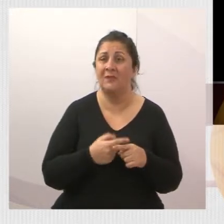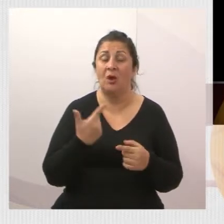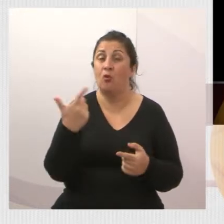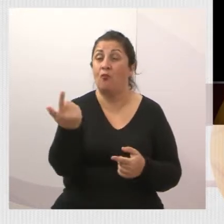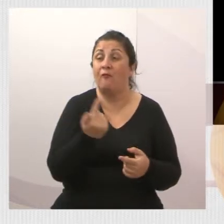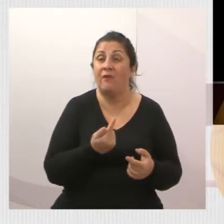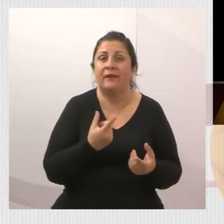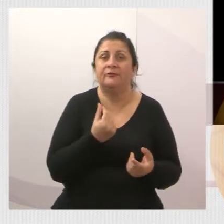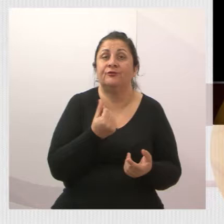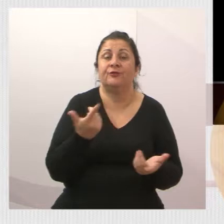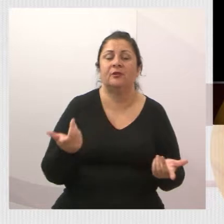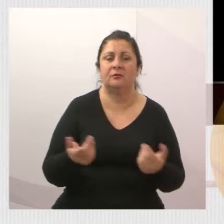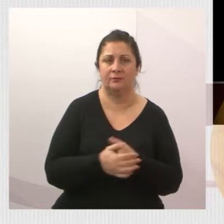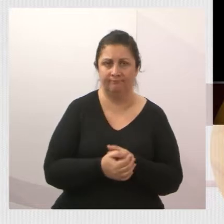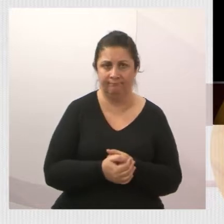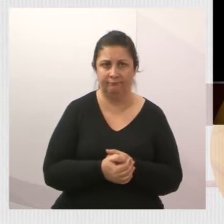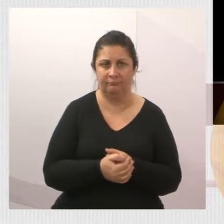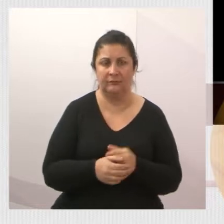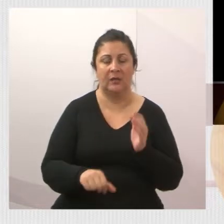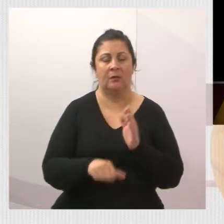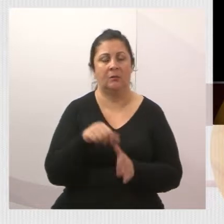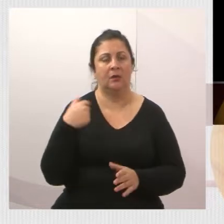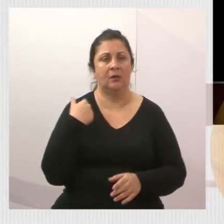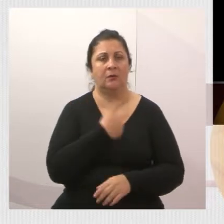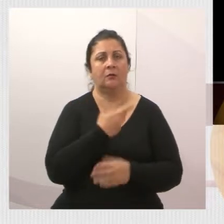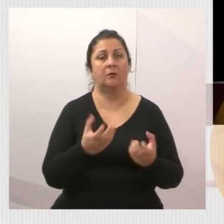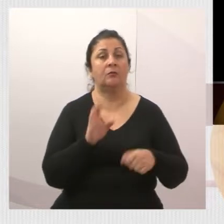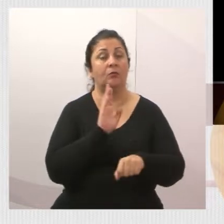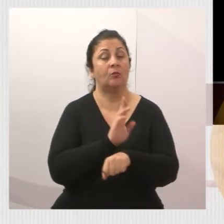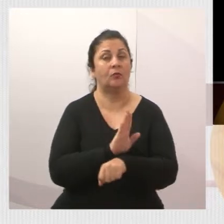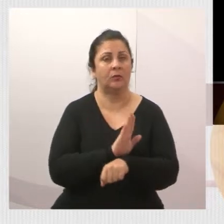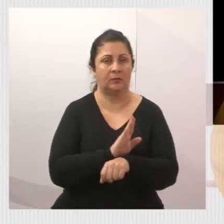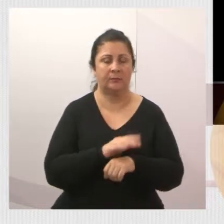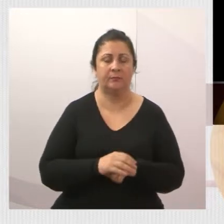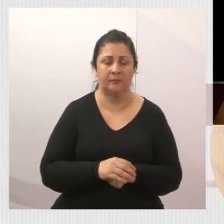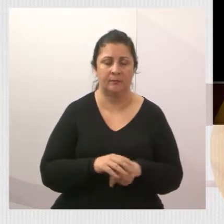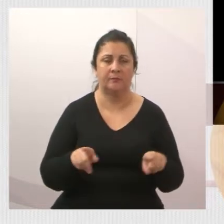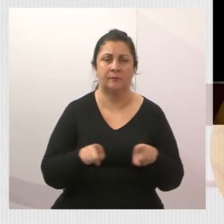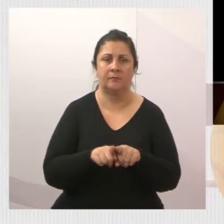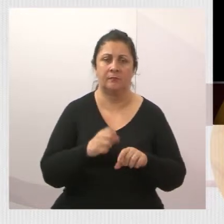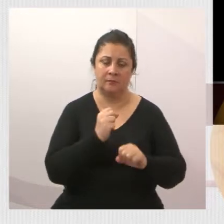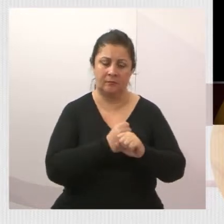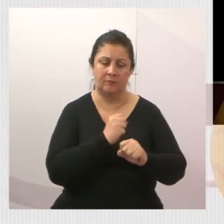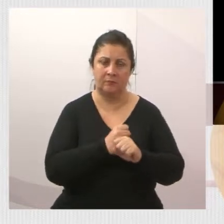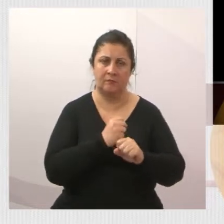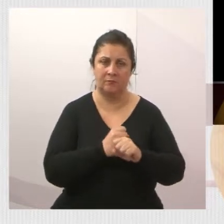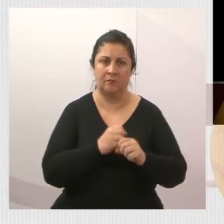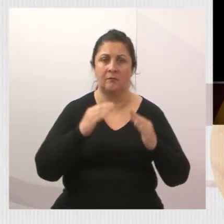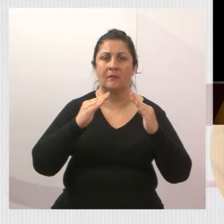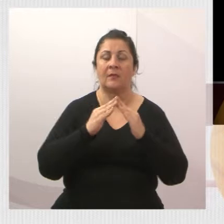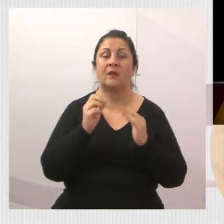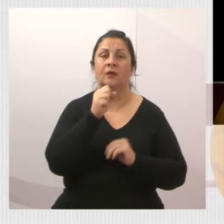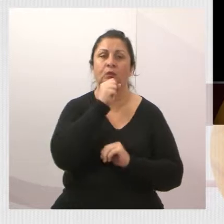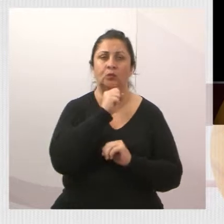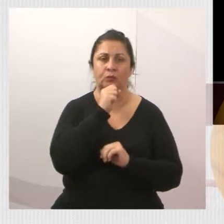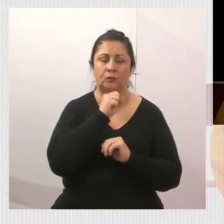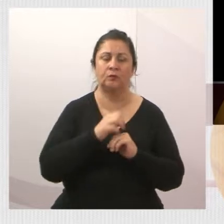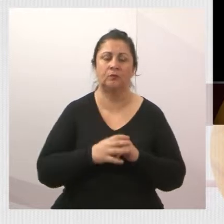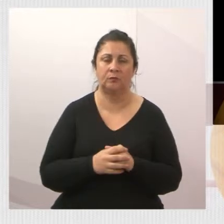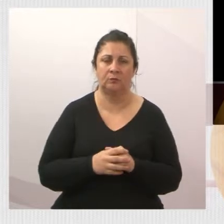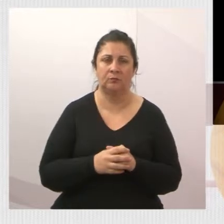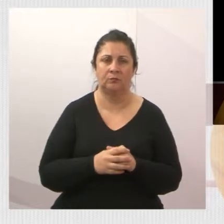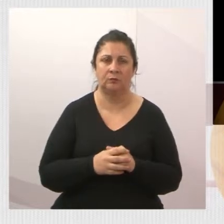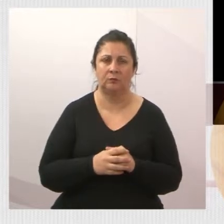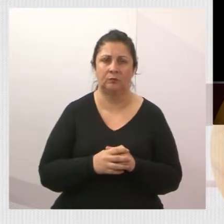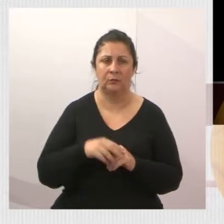recurso. Então, nossa prioridade primeira é essa também, né? Mas também a construção do Centro de Convivência do Idoso da região norte, lá